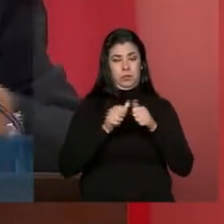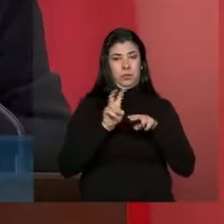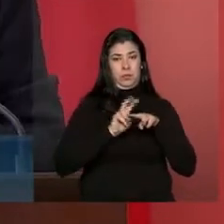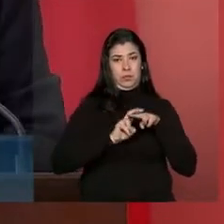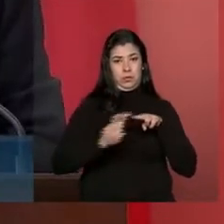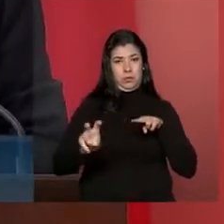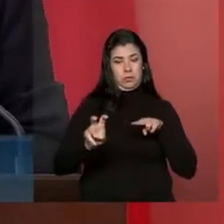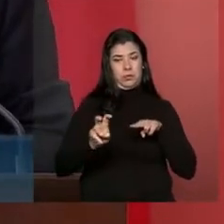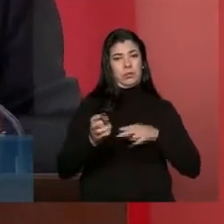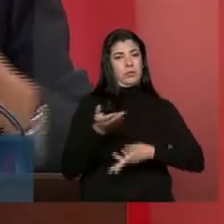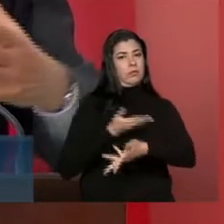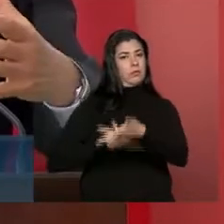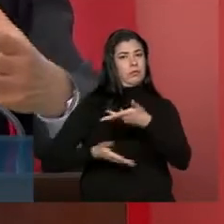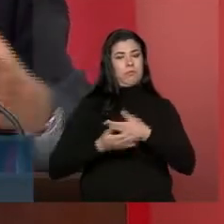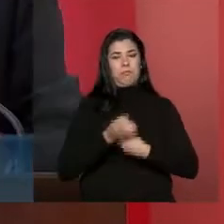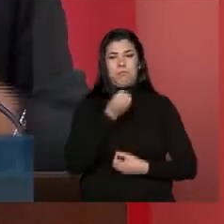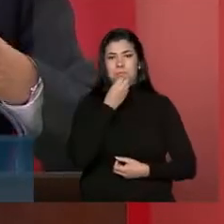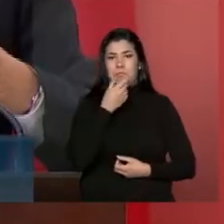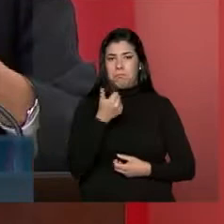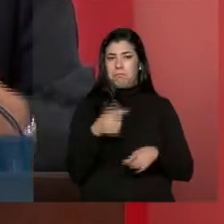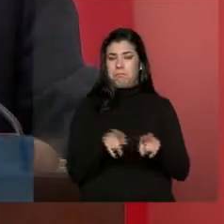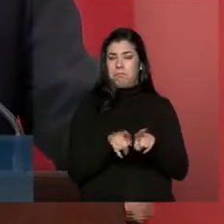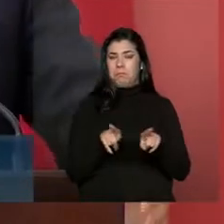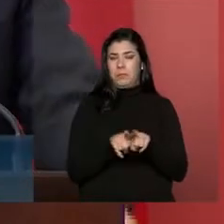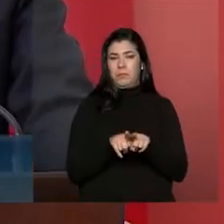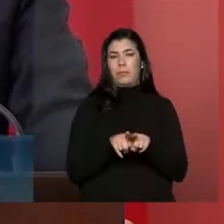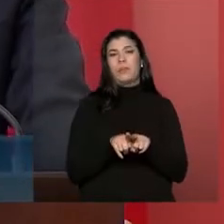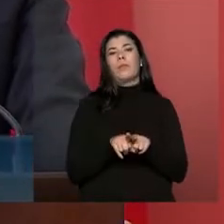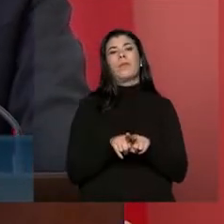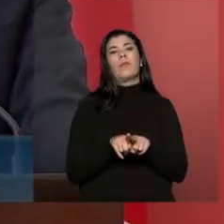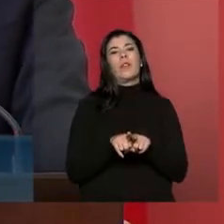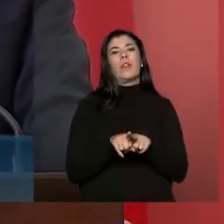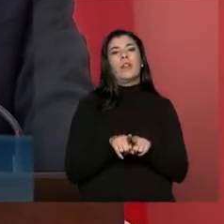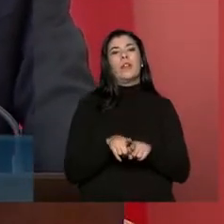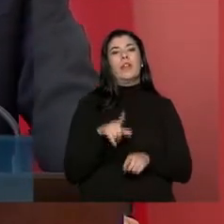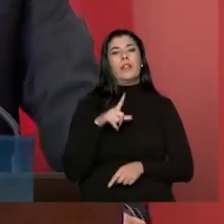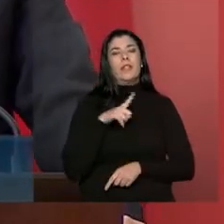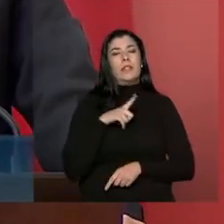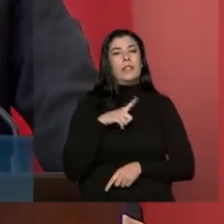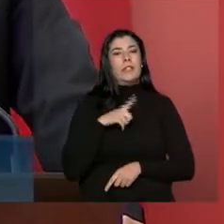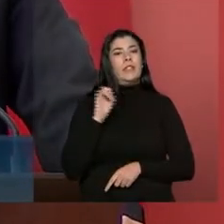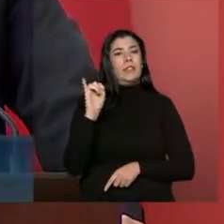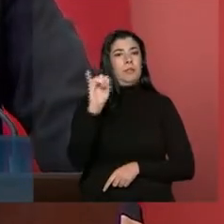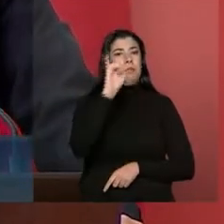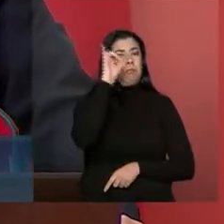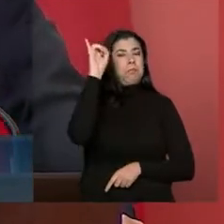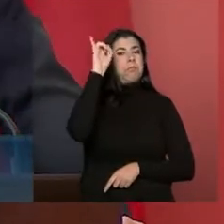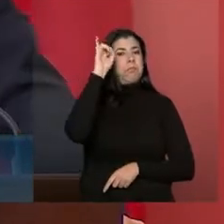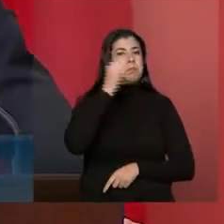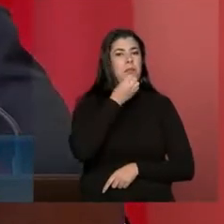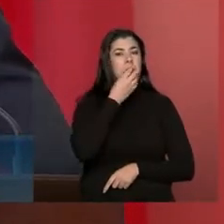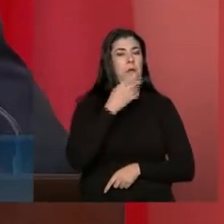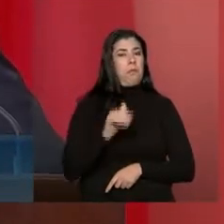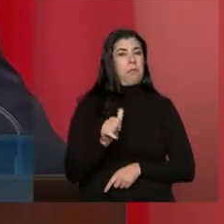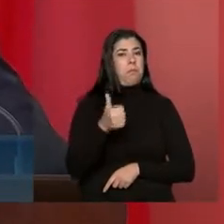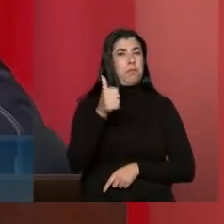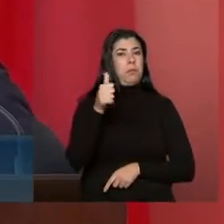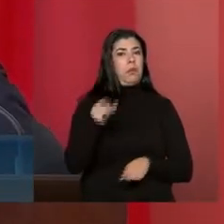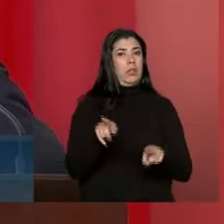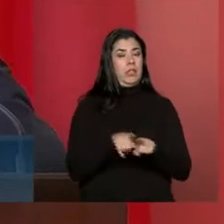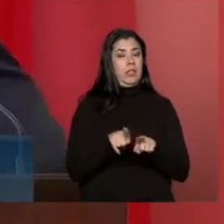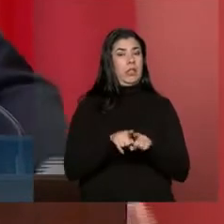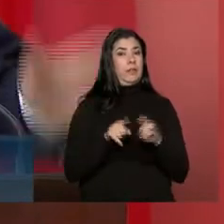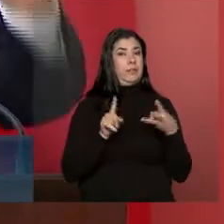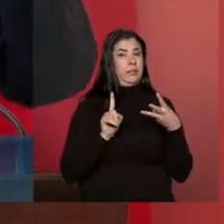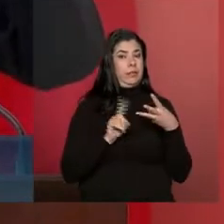mutuamente benéfica e também será de alto nível e boa qualidade. E, em terceiro